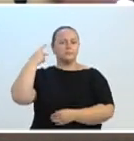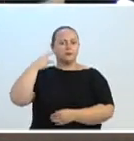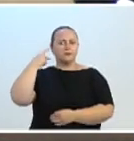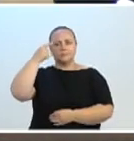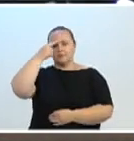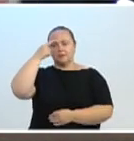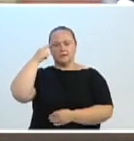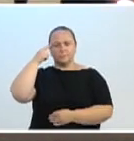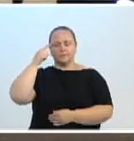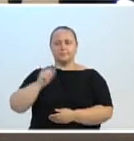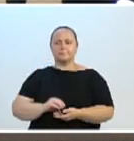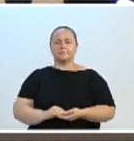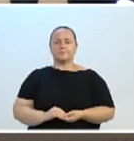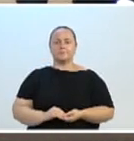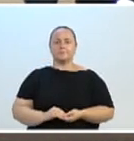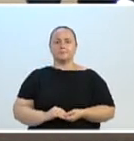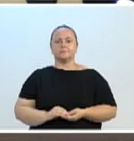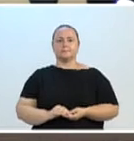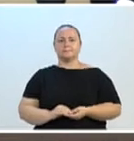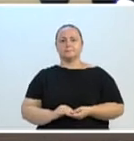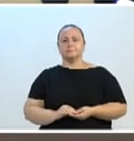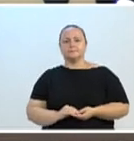Souza.